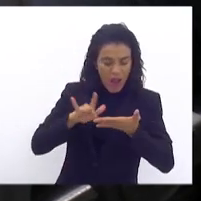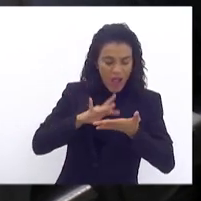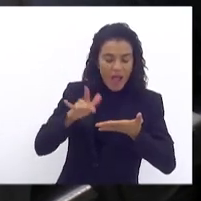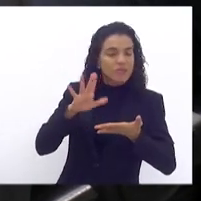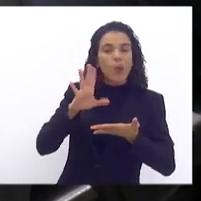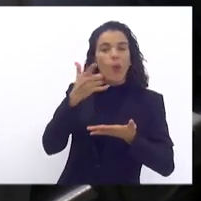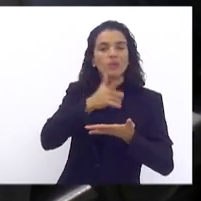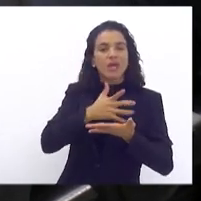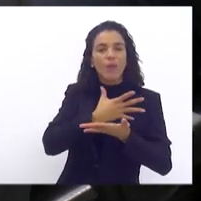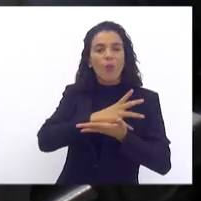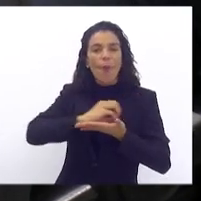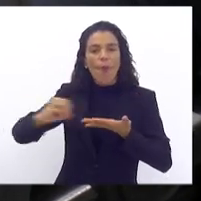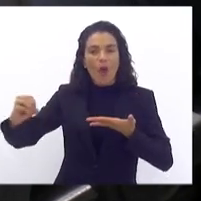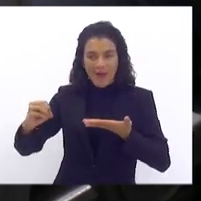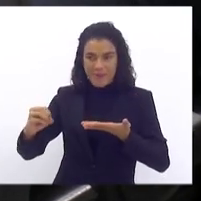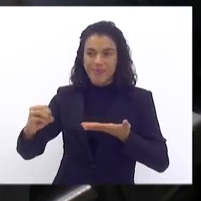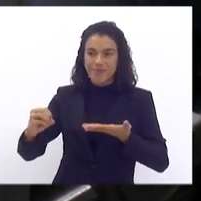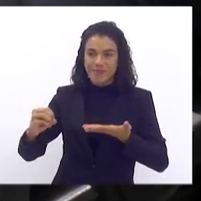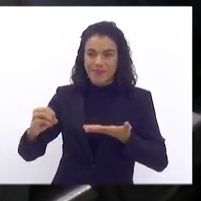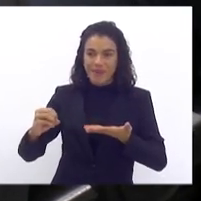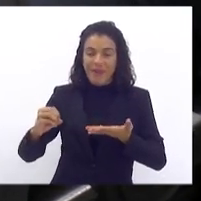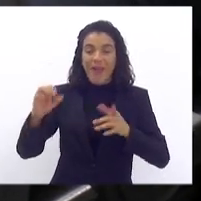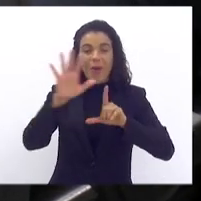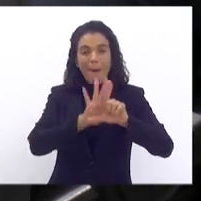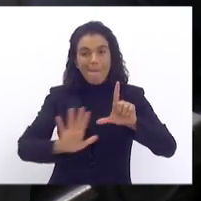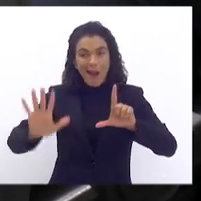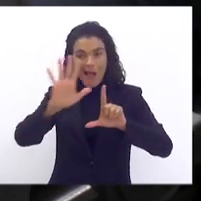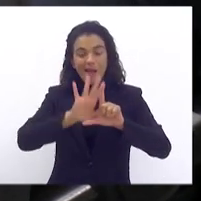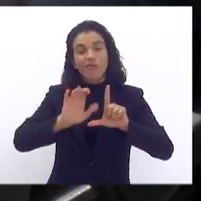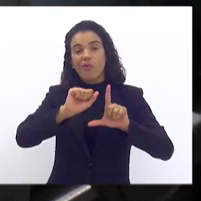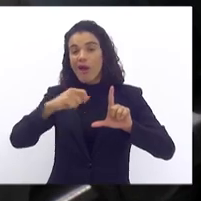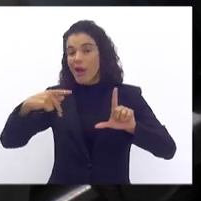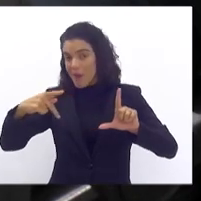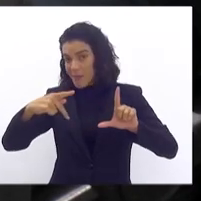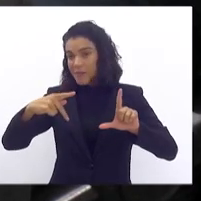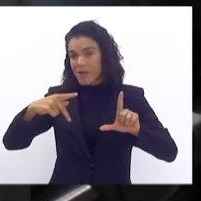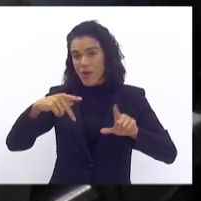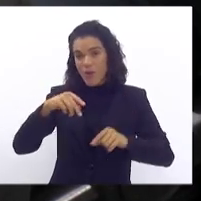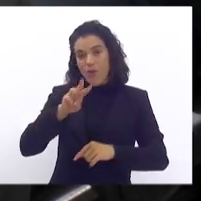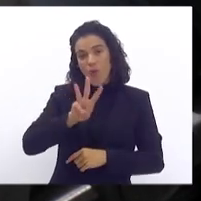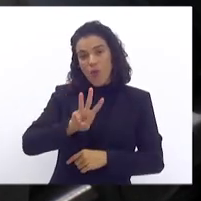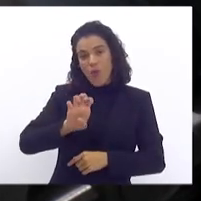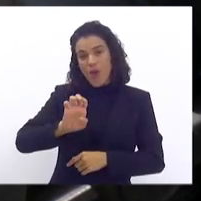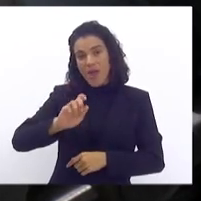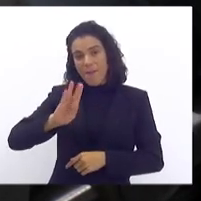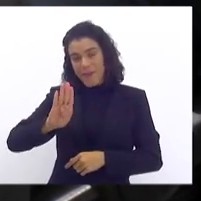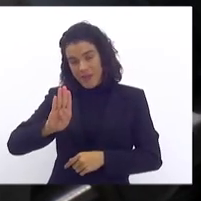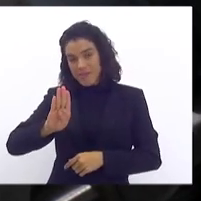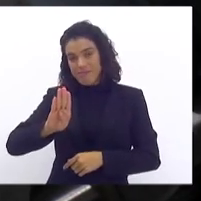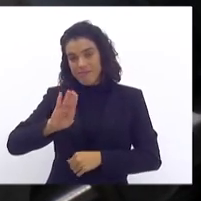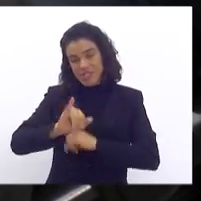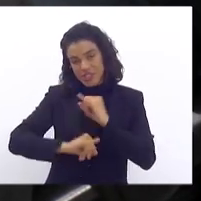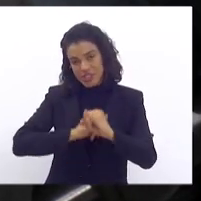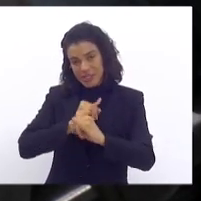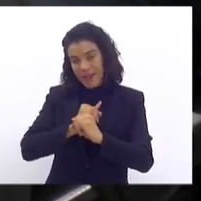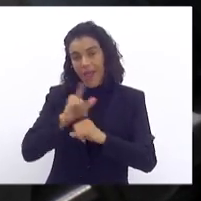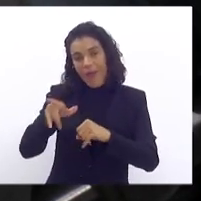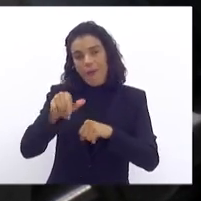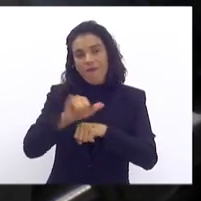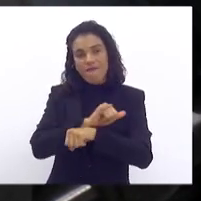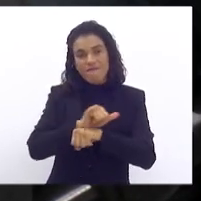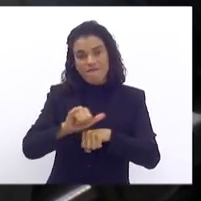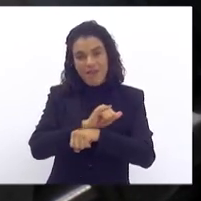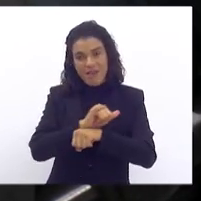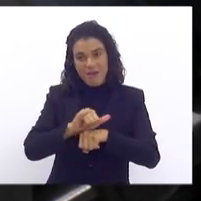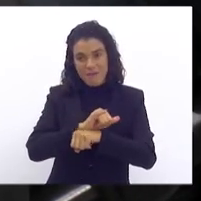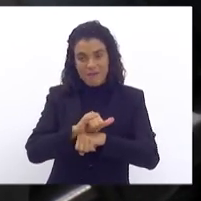isso, é uma plataforma, é um aplicativo web, né? É uma ferramenta que o Tribunal de Justiça,